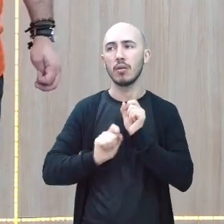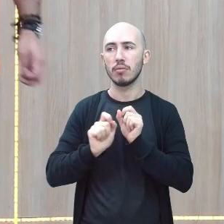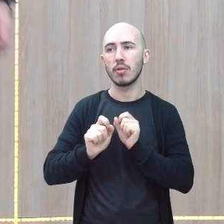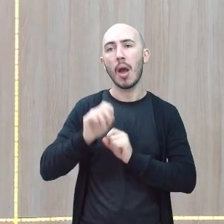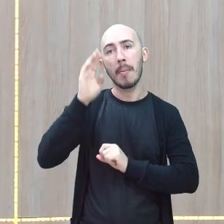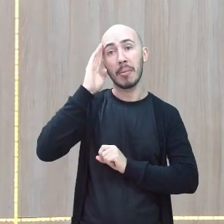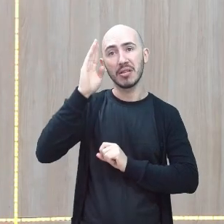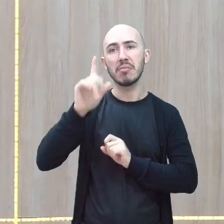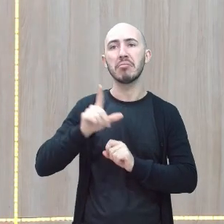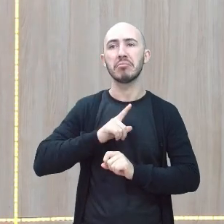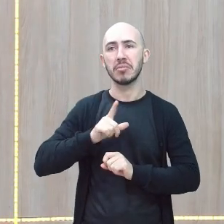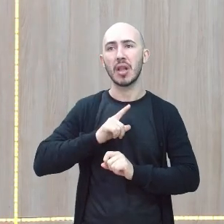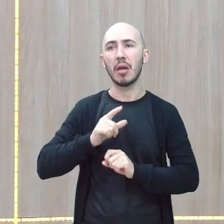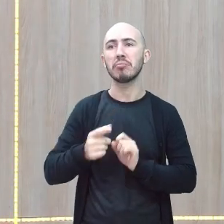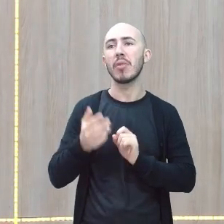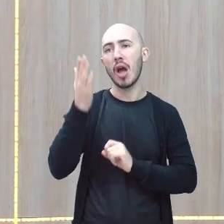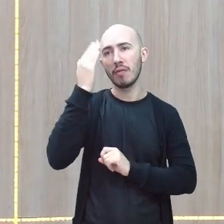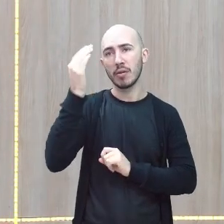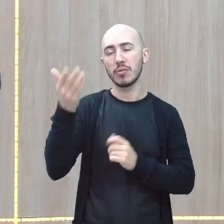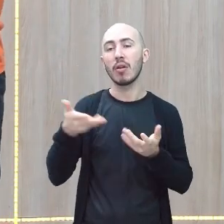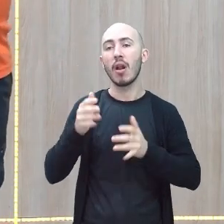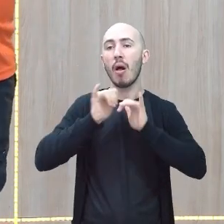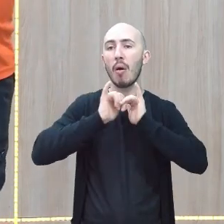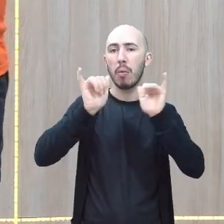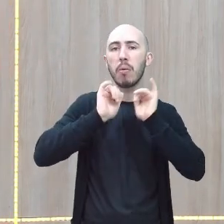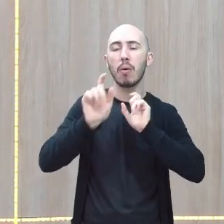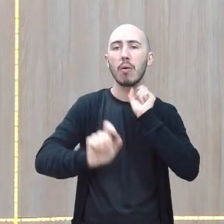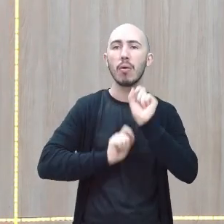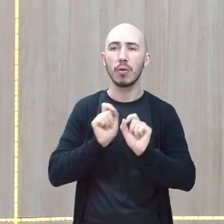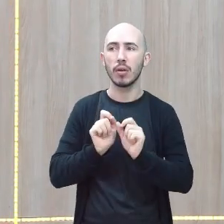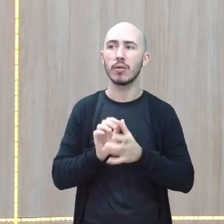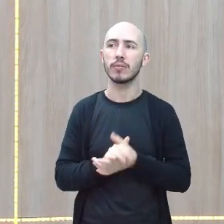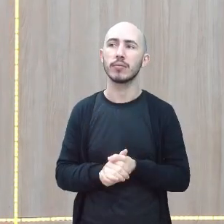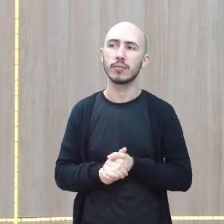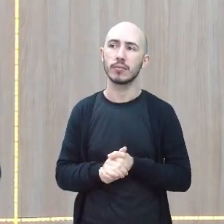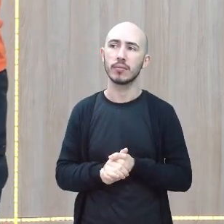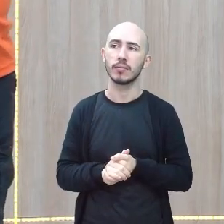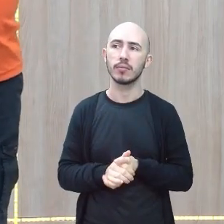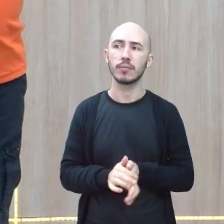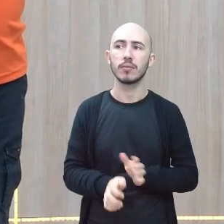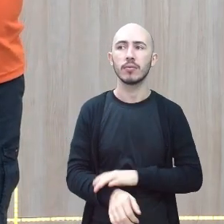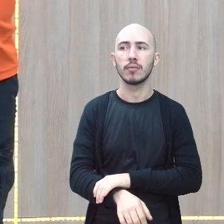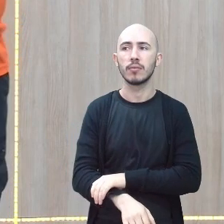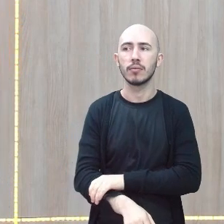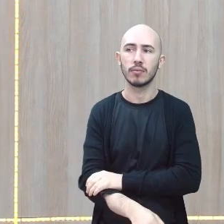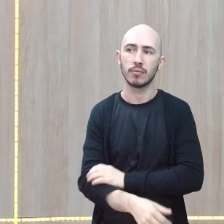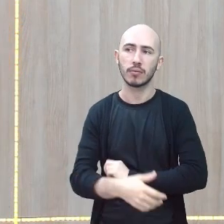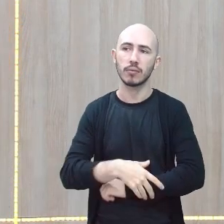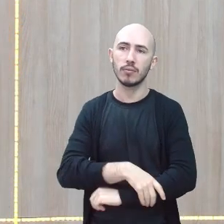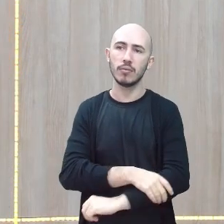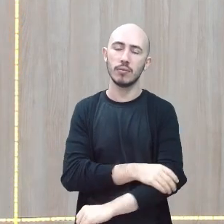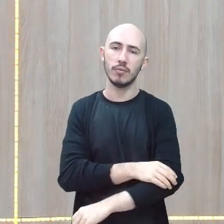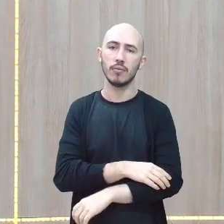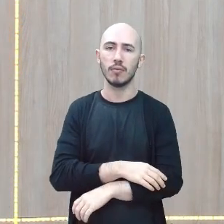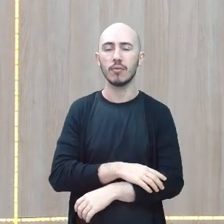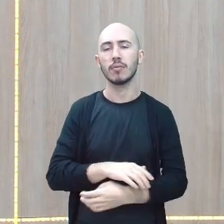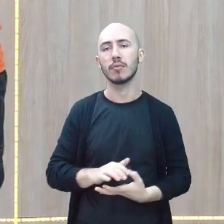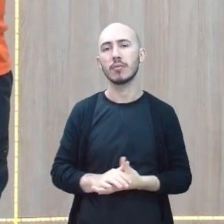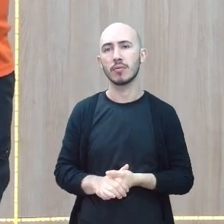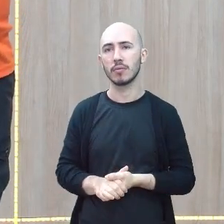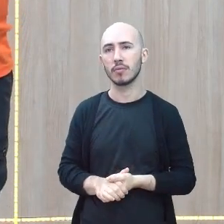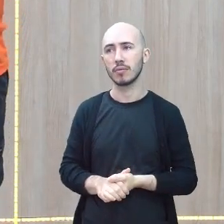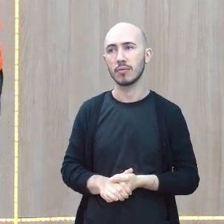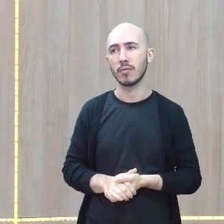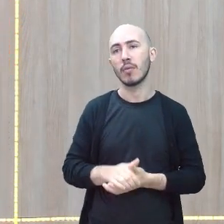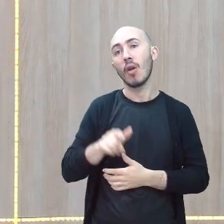destaque recente, né, na mídia, por conta do fato, né, de que um dos líderes, né, da